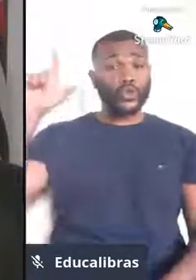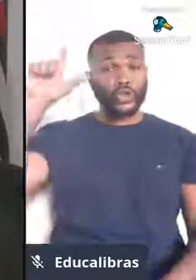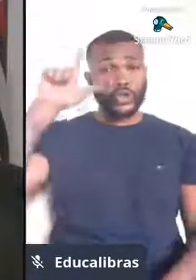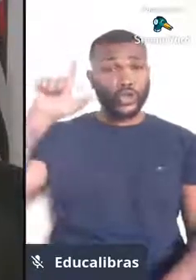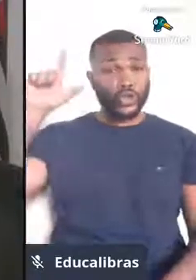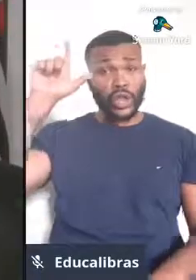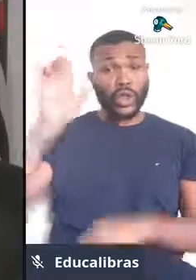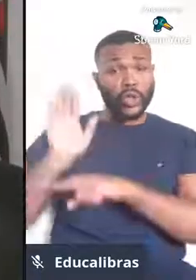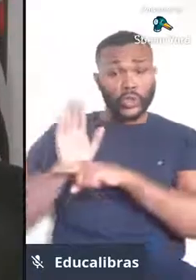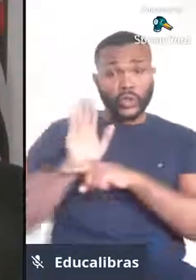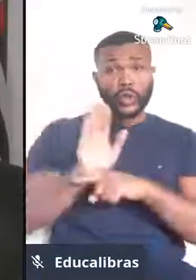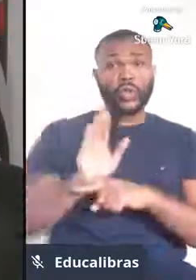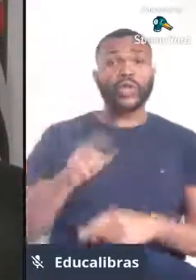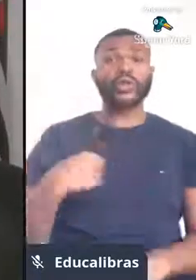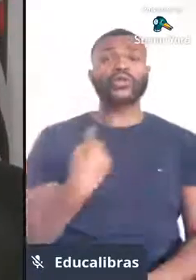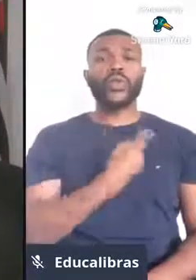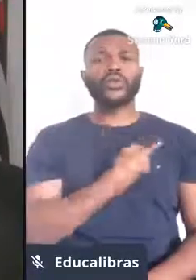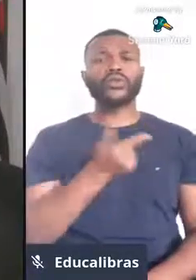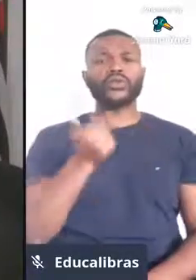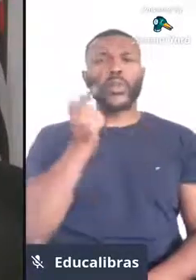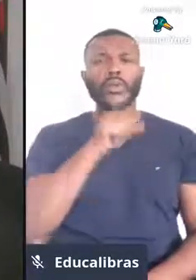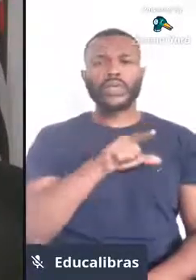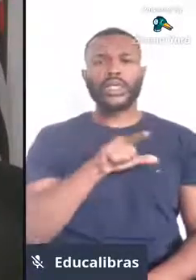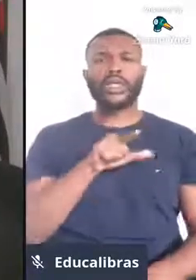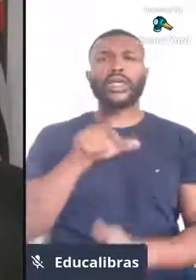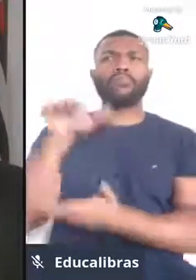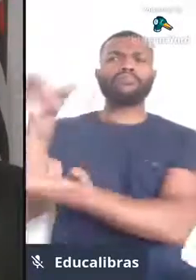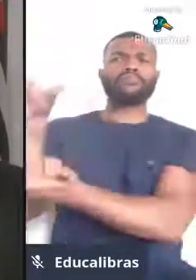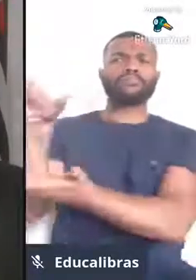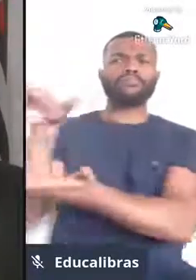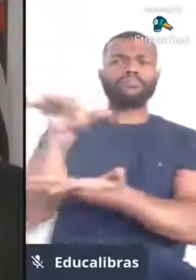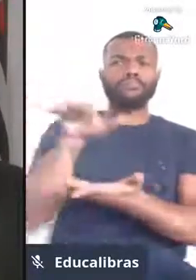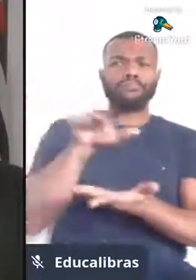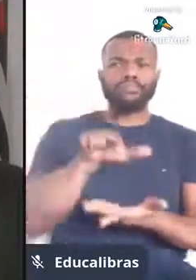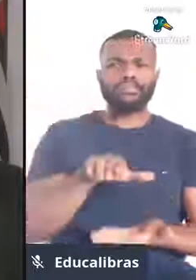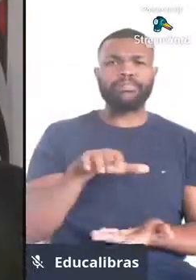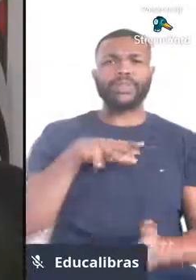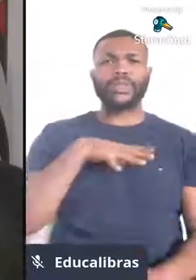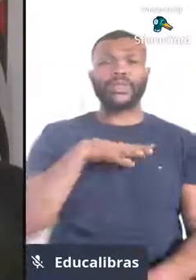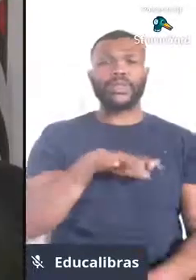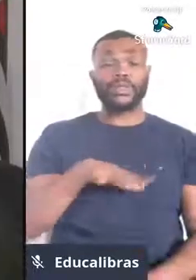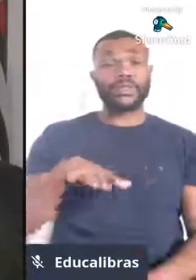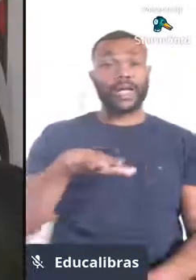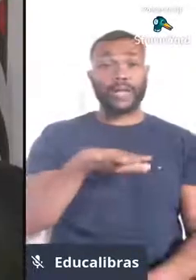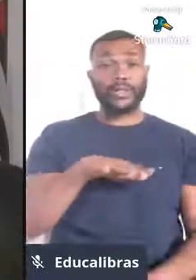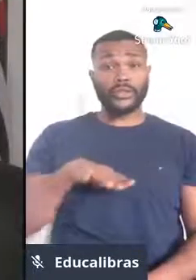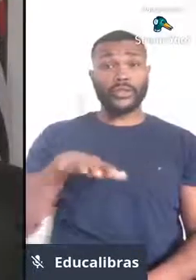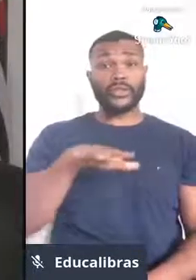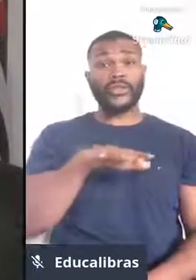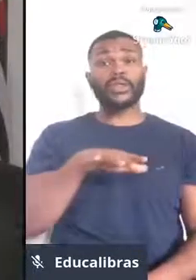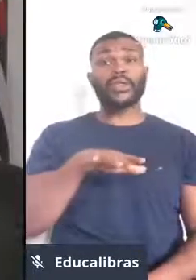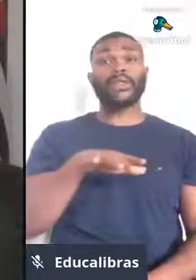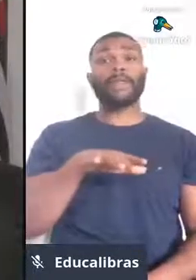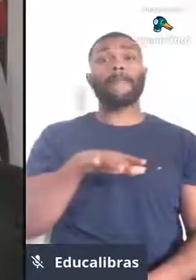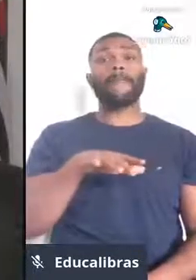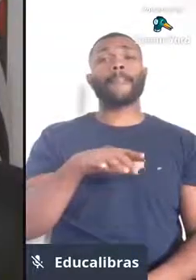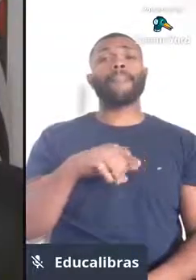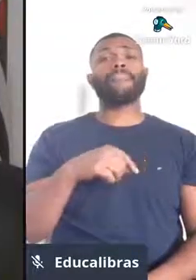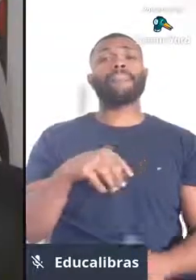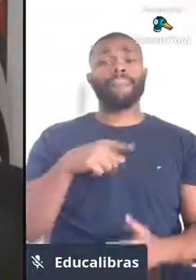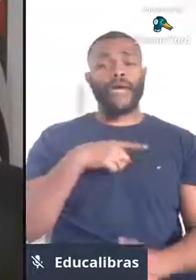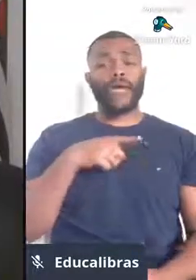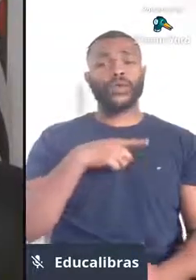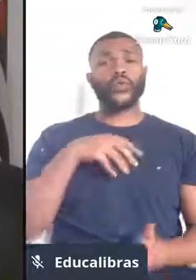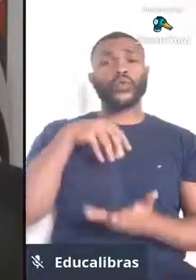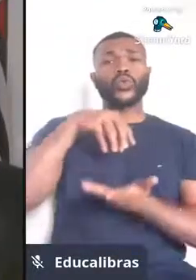consiga trazer as cargas internacionais para a cidade. E depois a gente, como tem um núcleo que é o meu núcleo